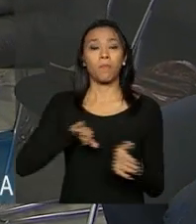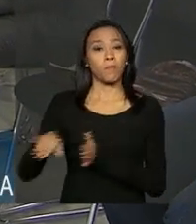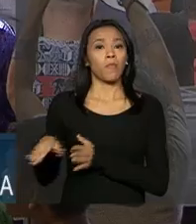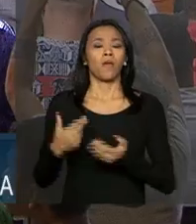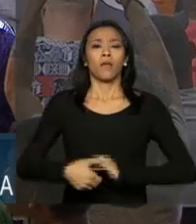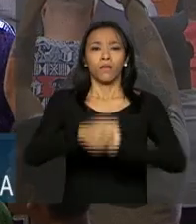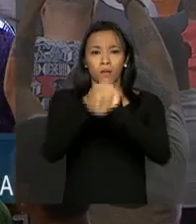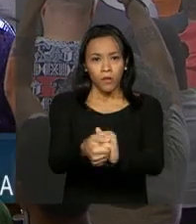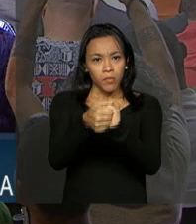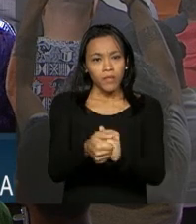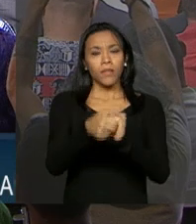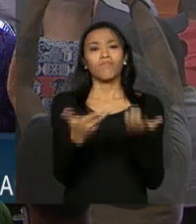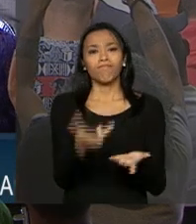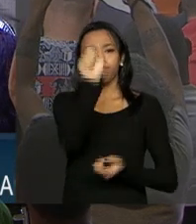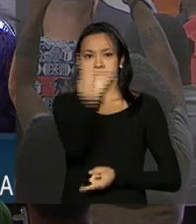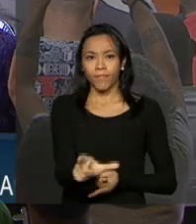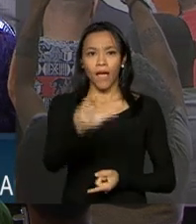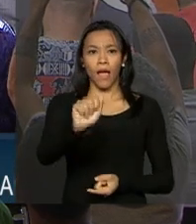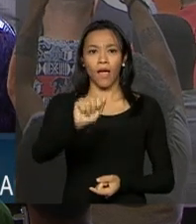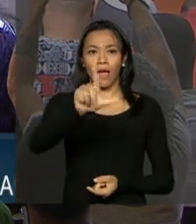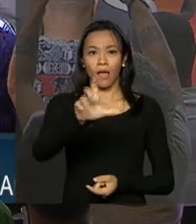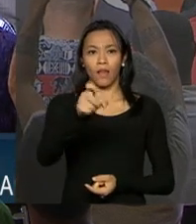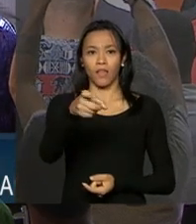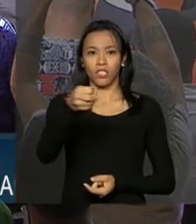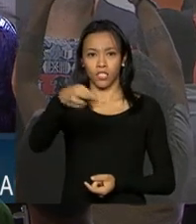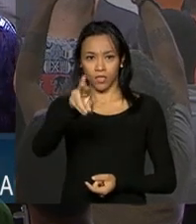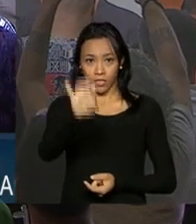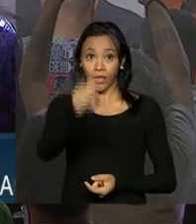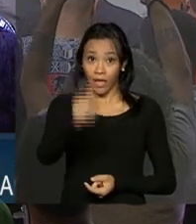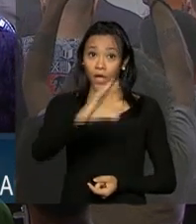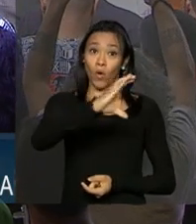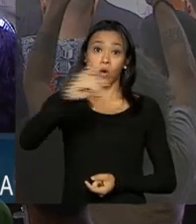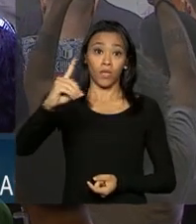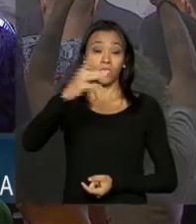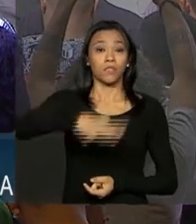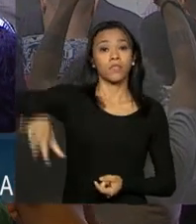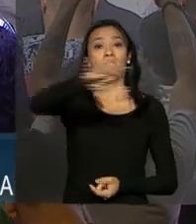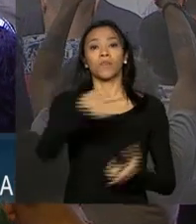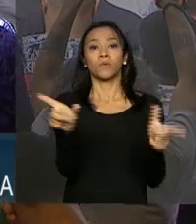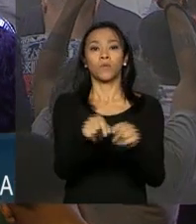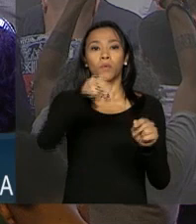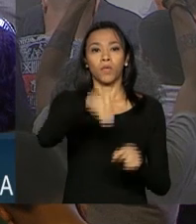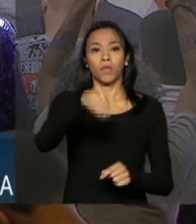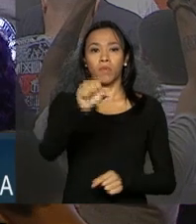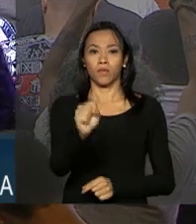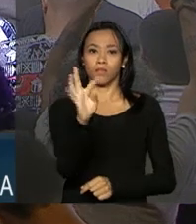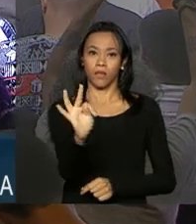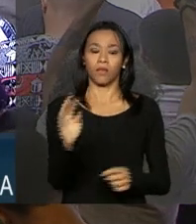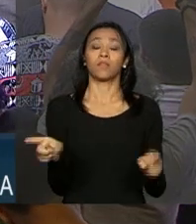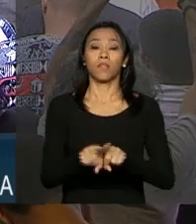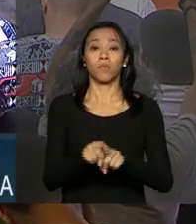Cumprimentar o Alexandre Conceição, da coordenação do MST. O Aristide